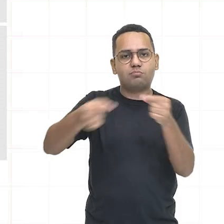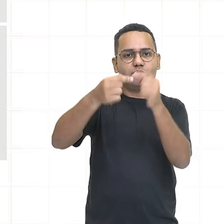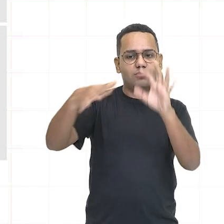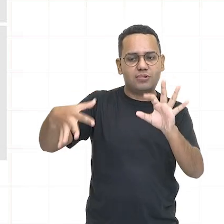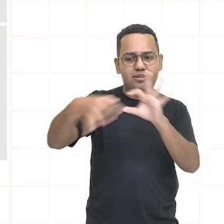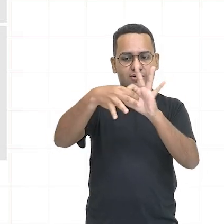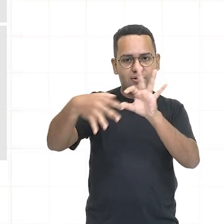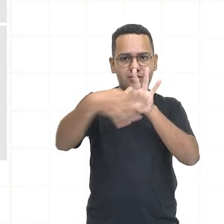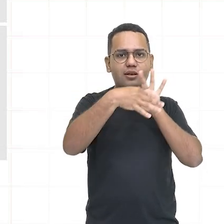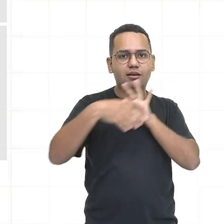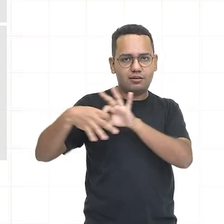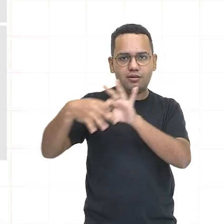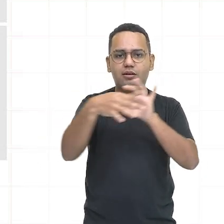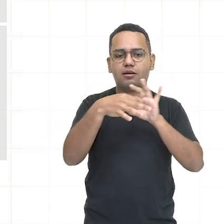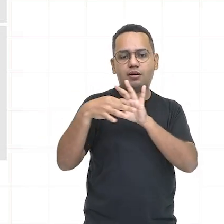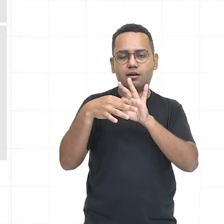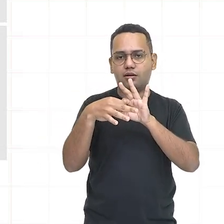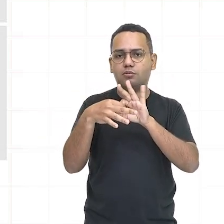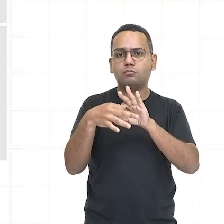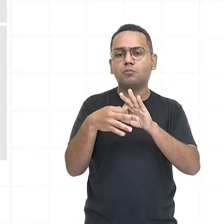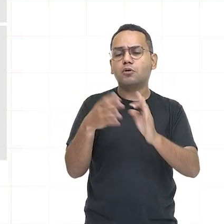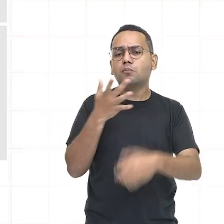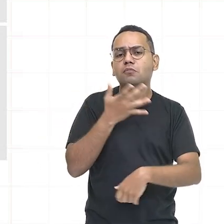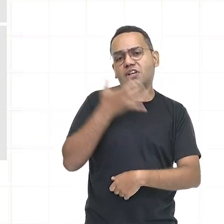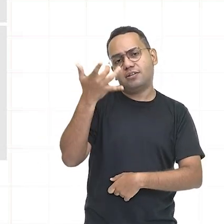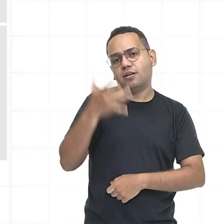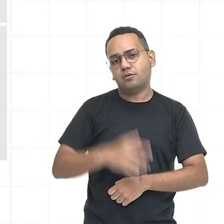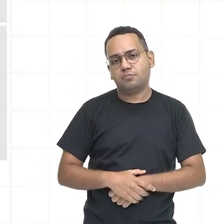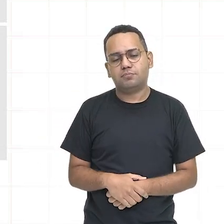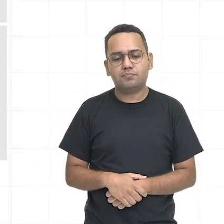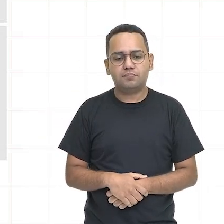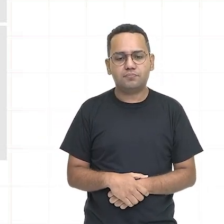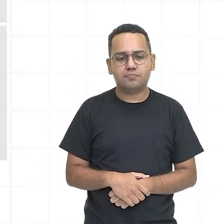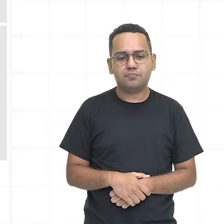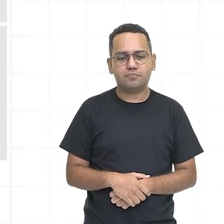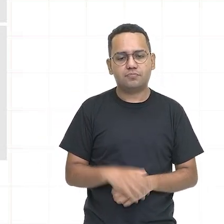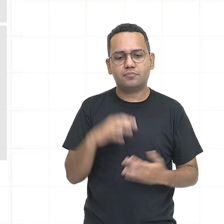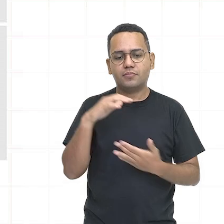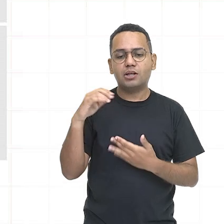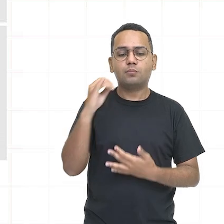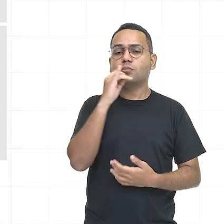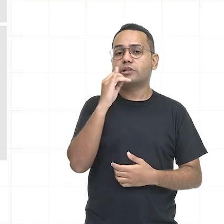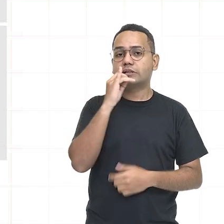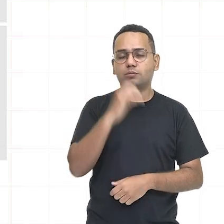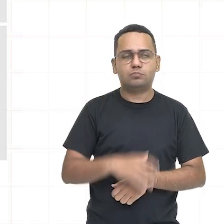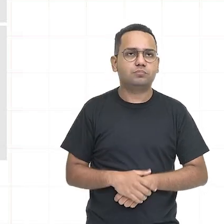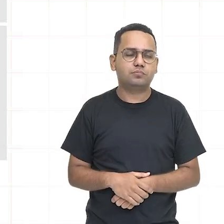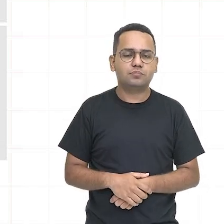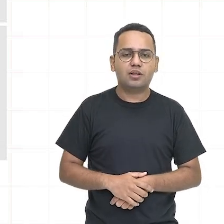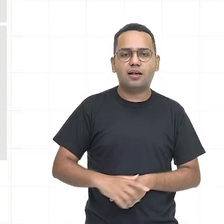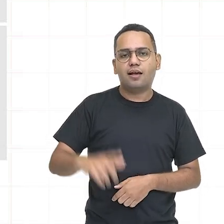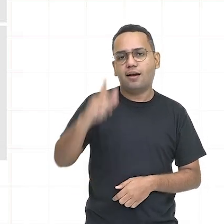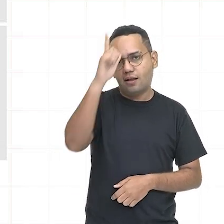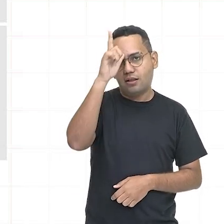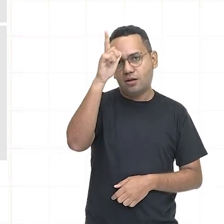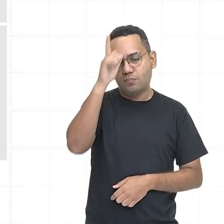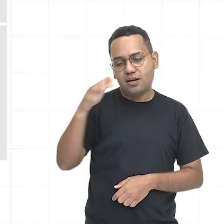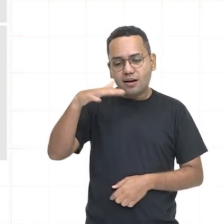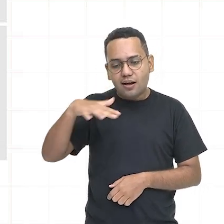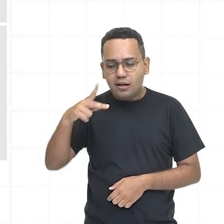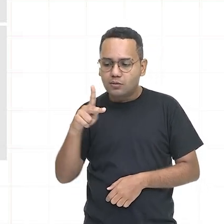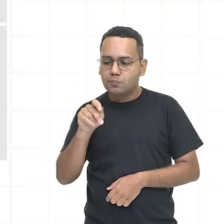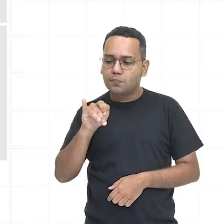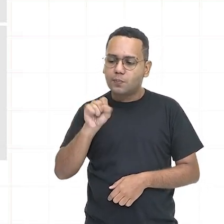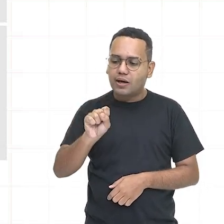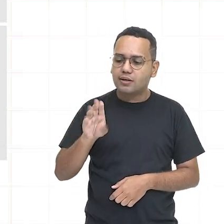territorial, de uma forma mais acessível, tá? A Alemanha, próximo, né, dos Países Baixos, próximo da